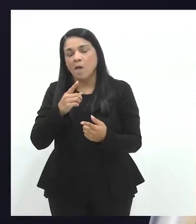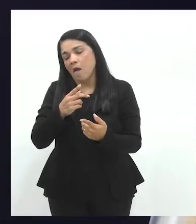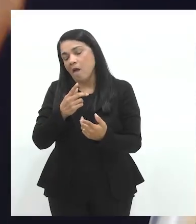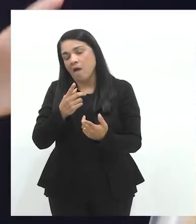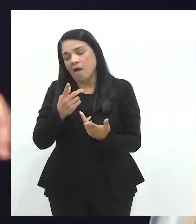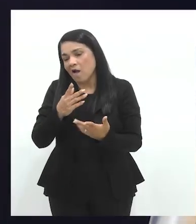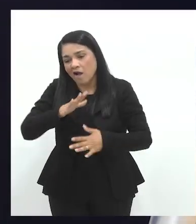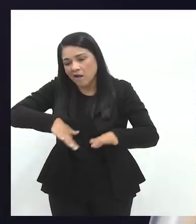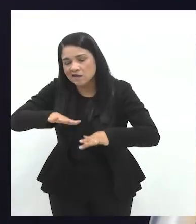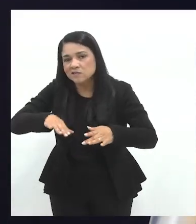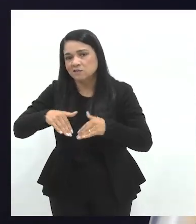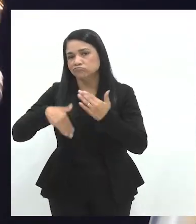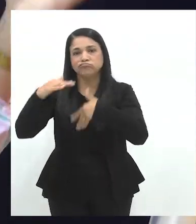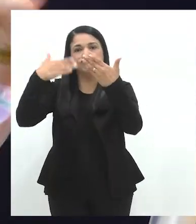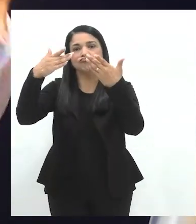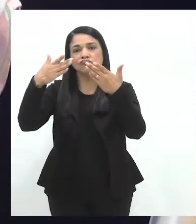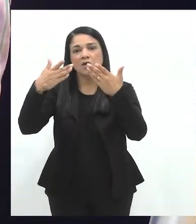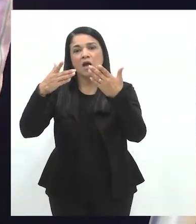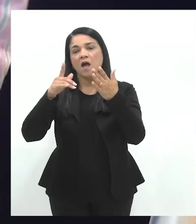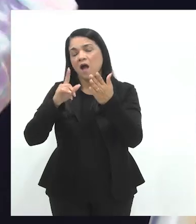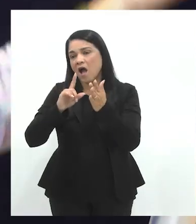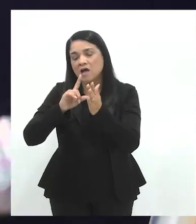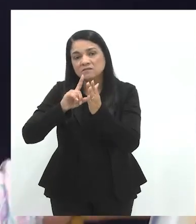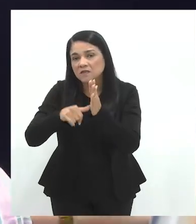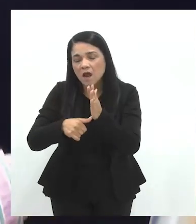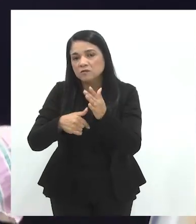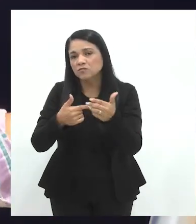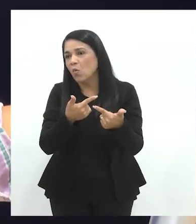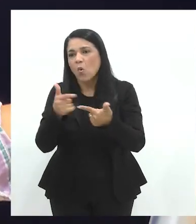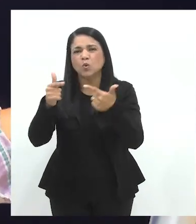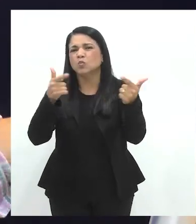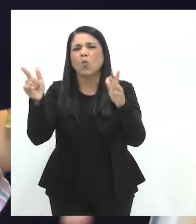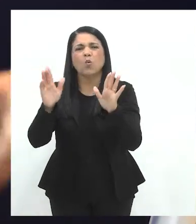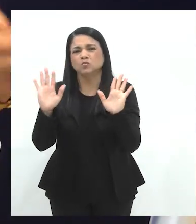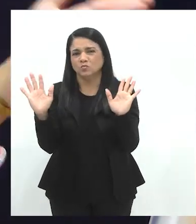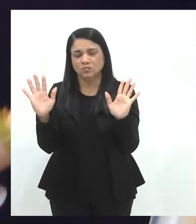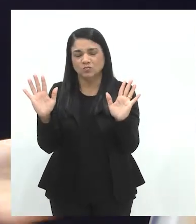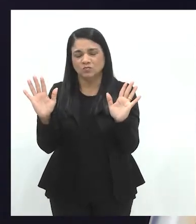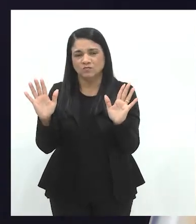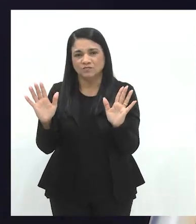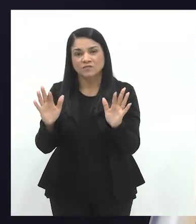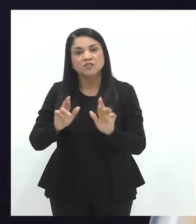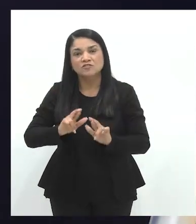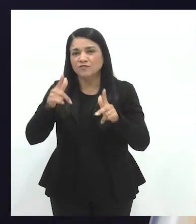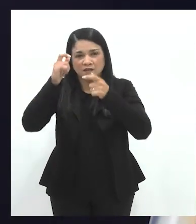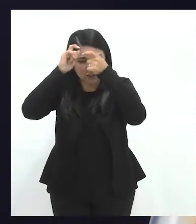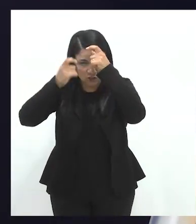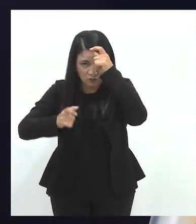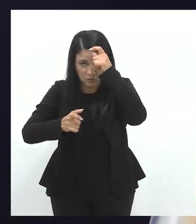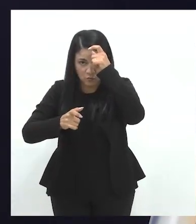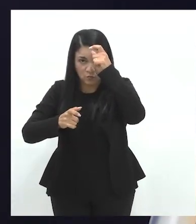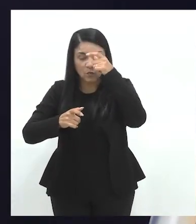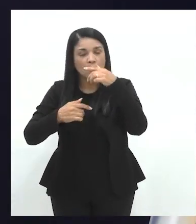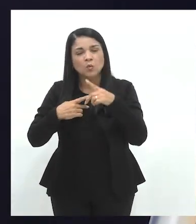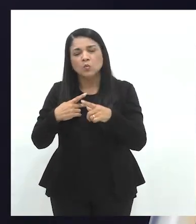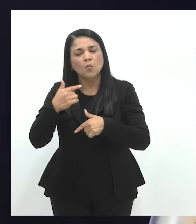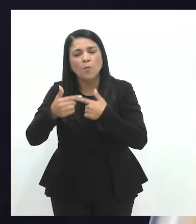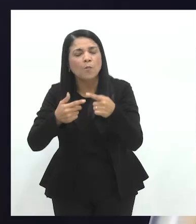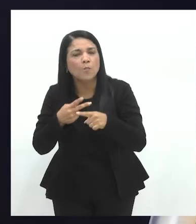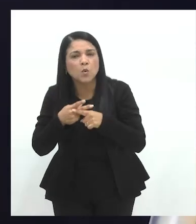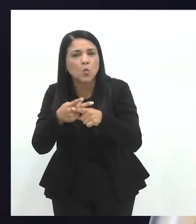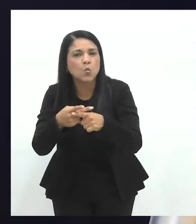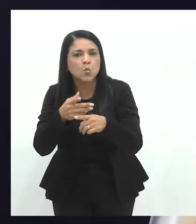desenvolver, a criança tem algum atraso, seja por qualquer outro motivo que não seja um transtorno, não trata, não